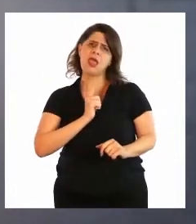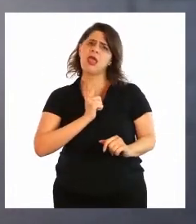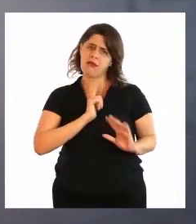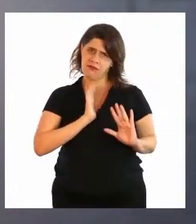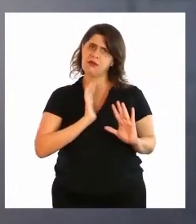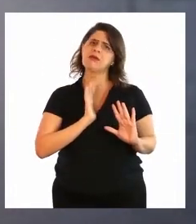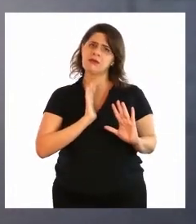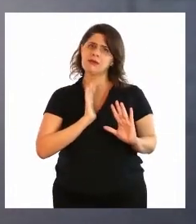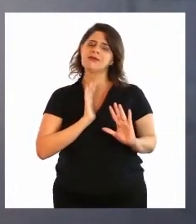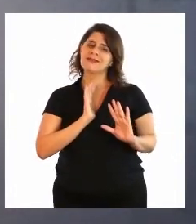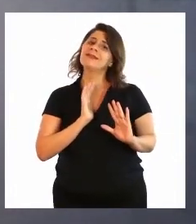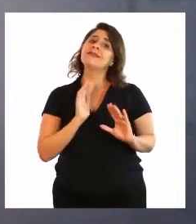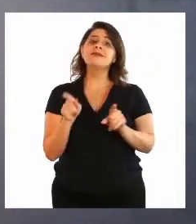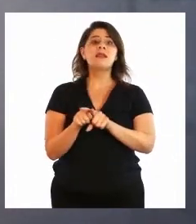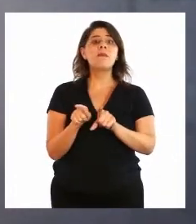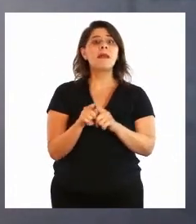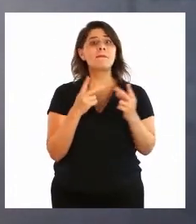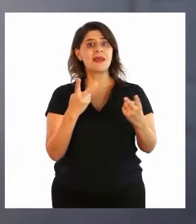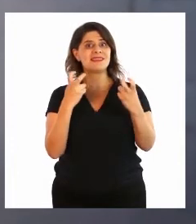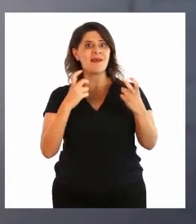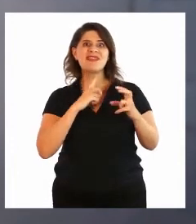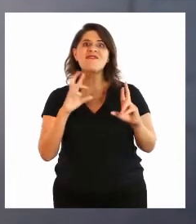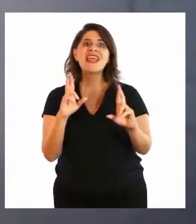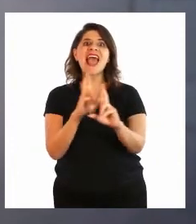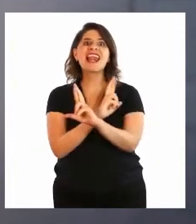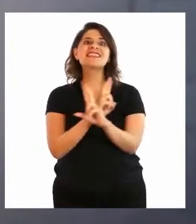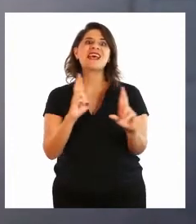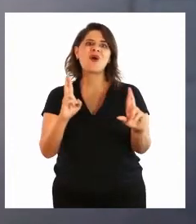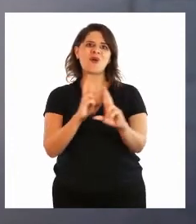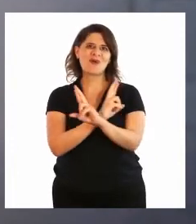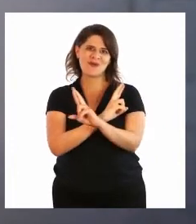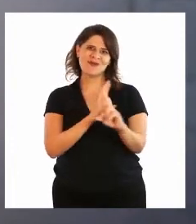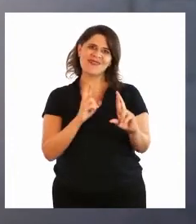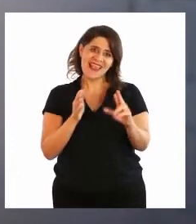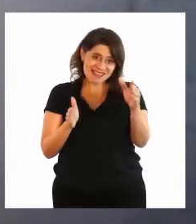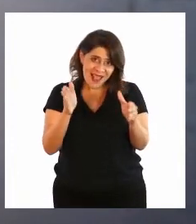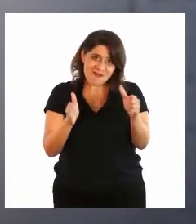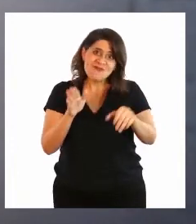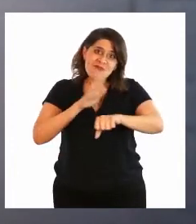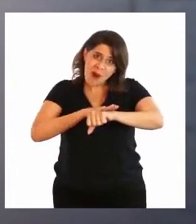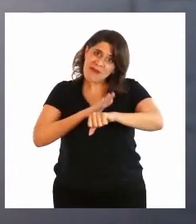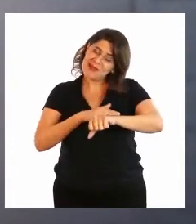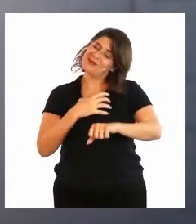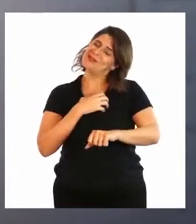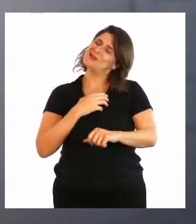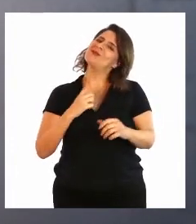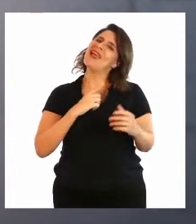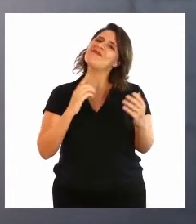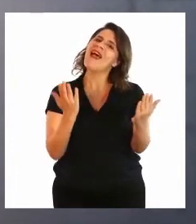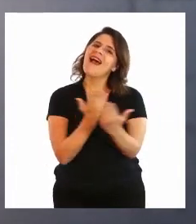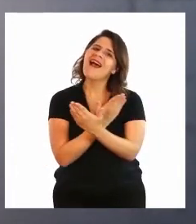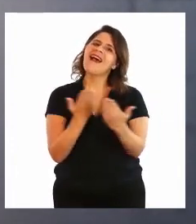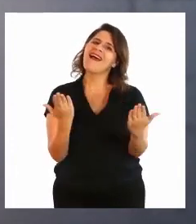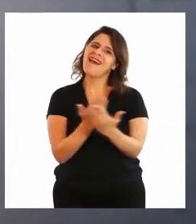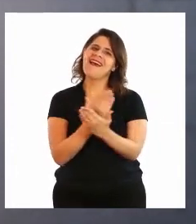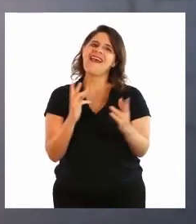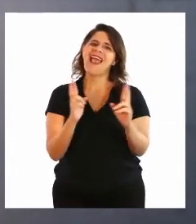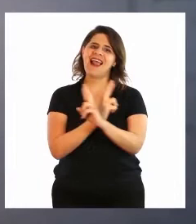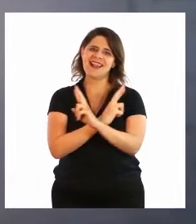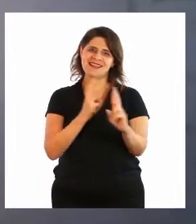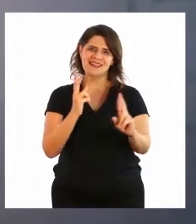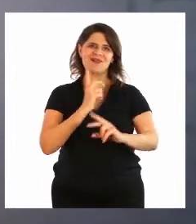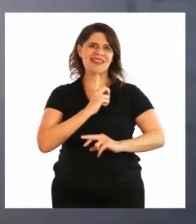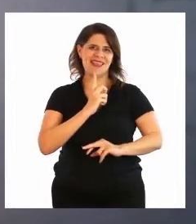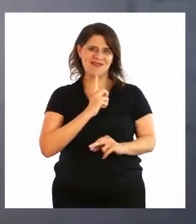uma relação aconteceu, pelo menos ali naquele momento, pelo menos foi isso que a gente sentiu. A gente sabe que na